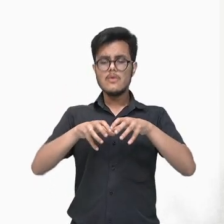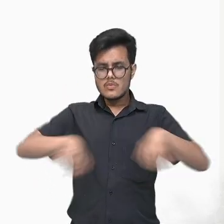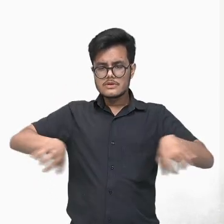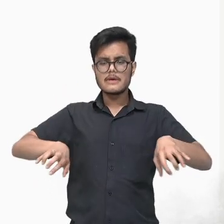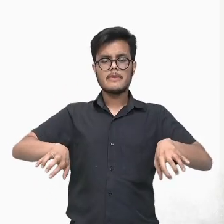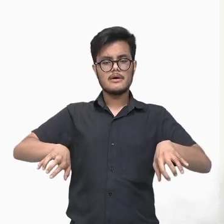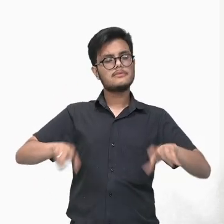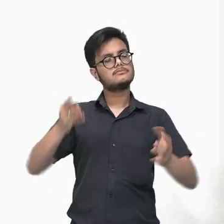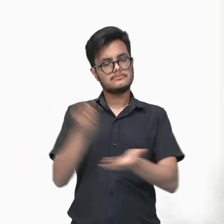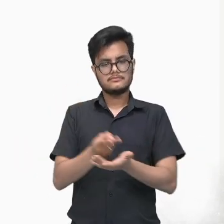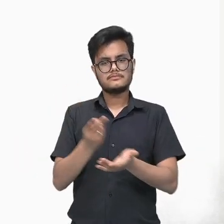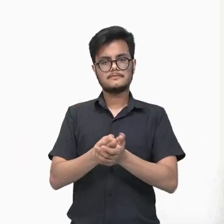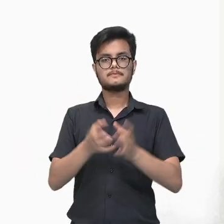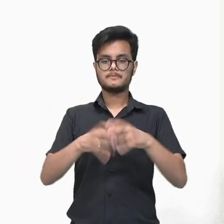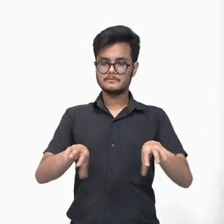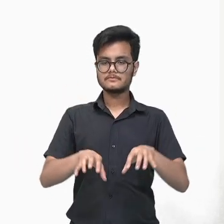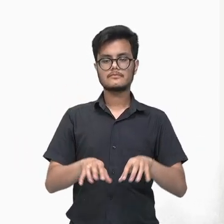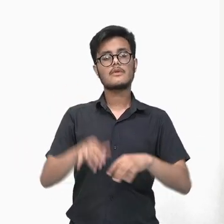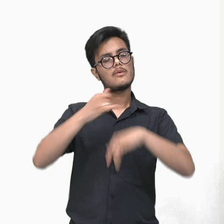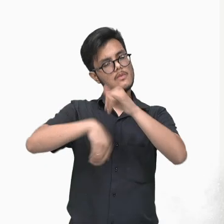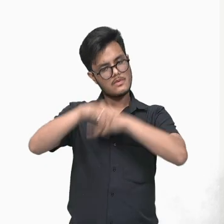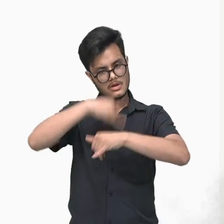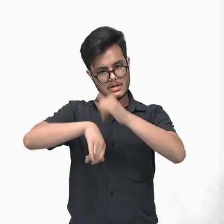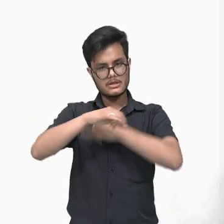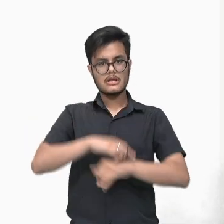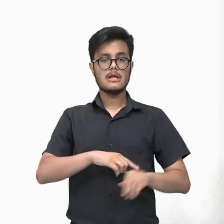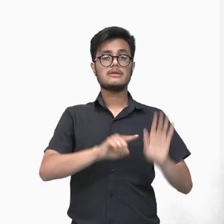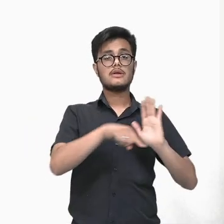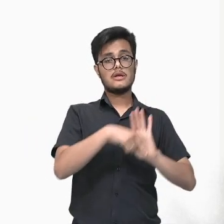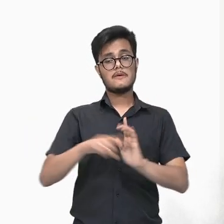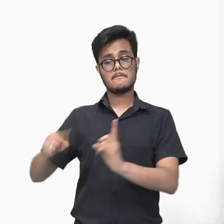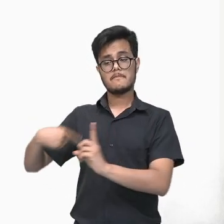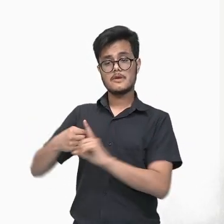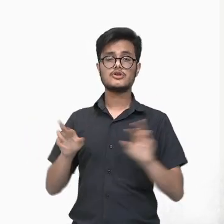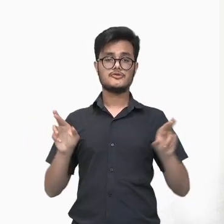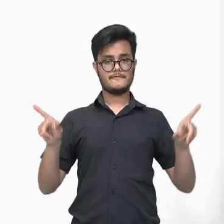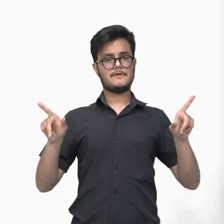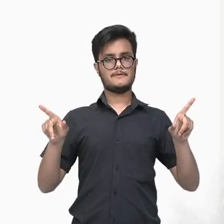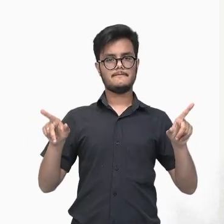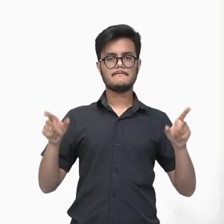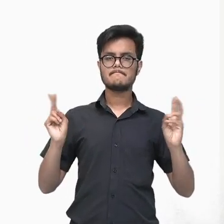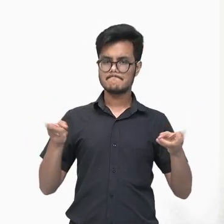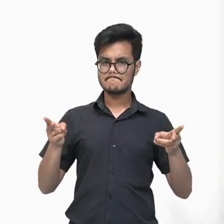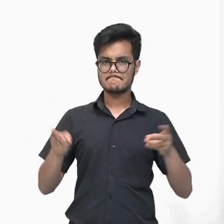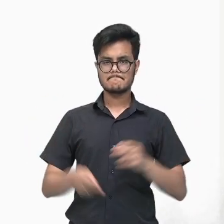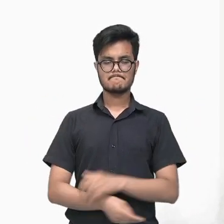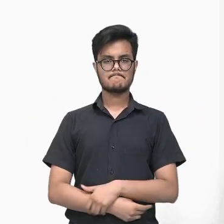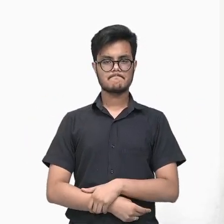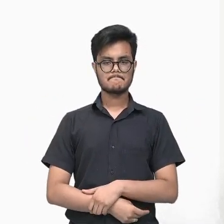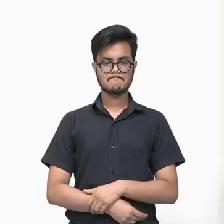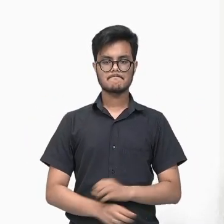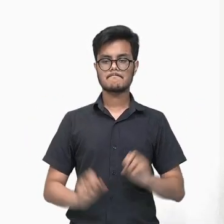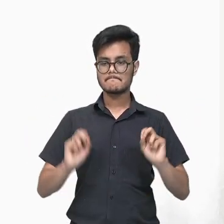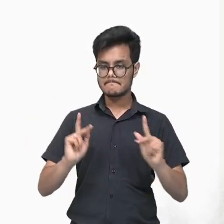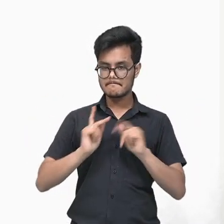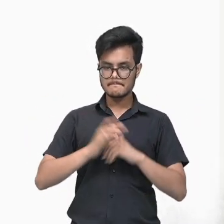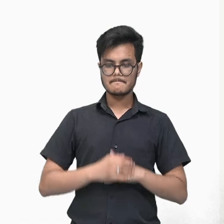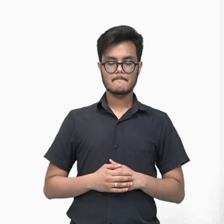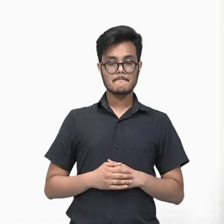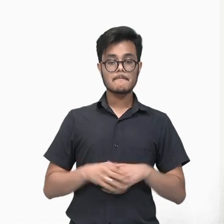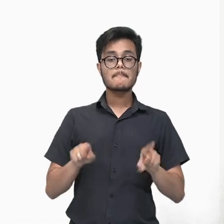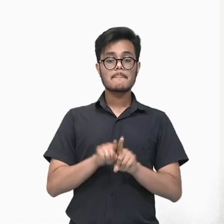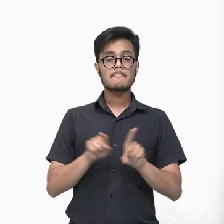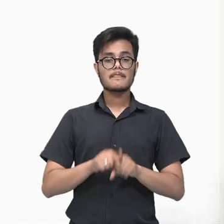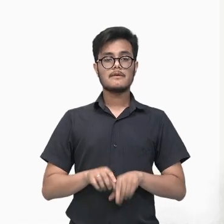efeitos. Os corpos ficam eletrizados com cargas elétricas de sinais opostos. No contato, nós vamos